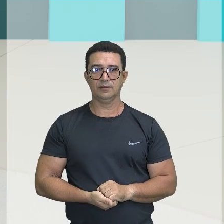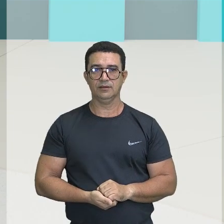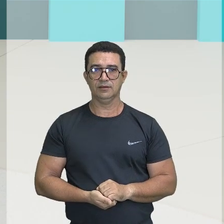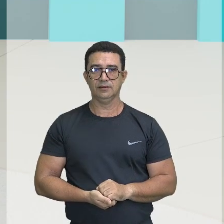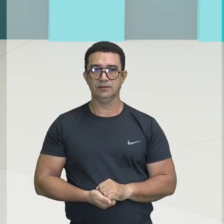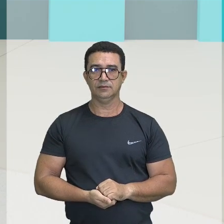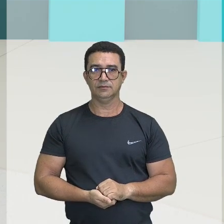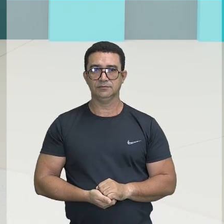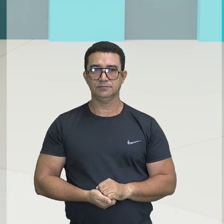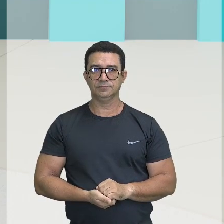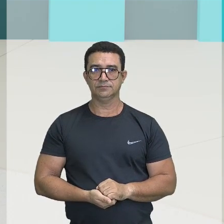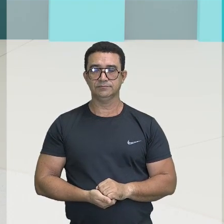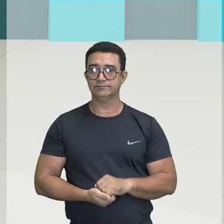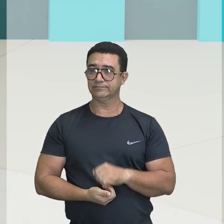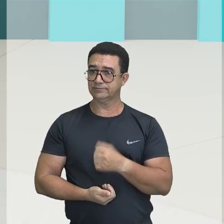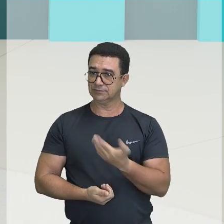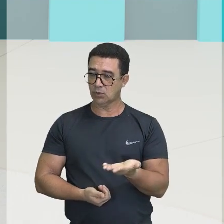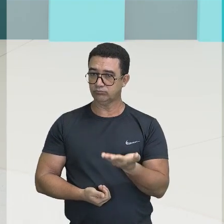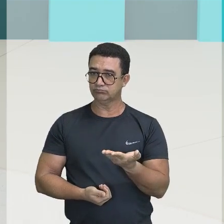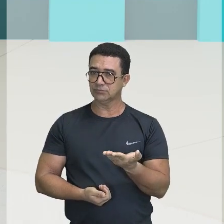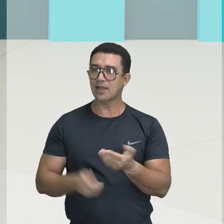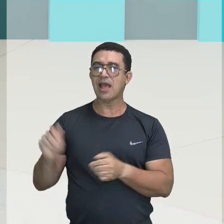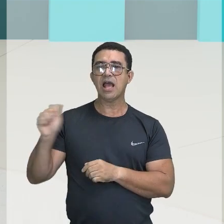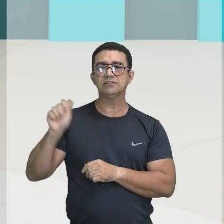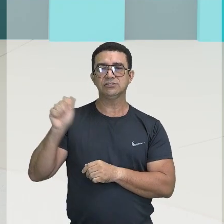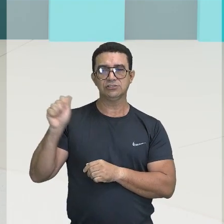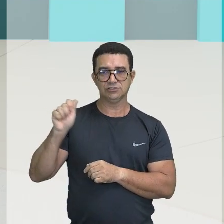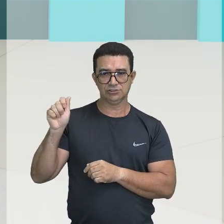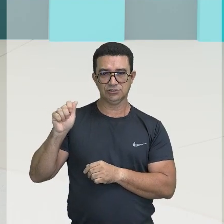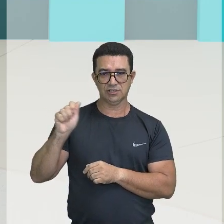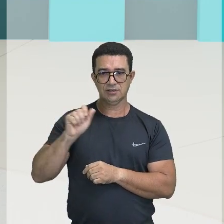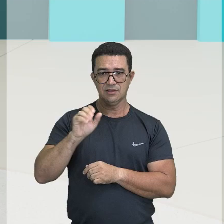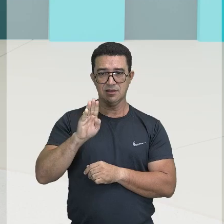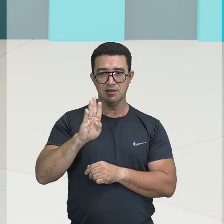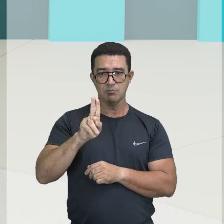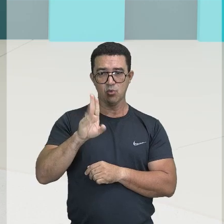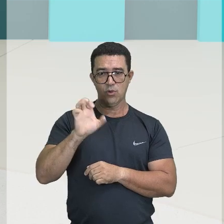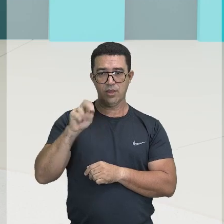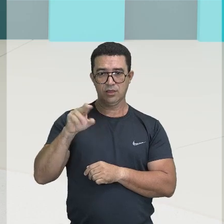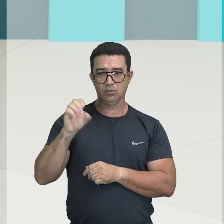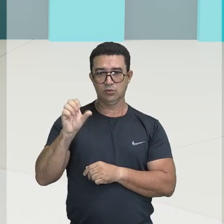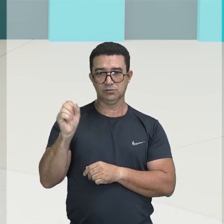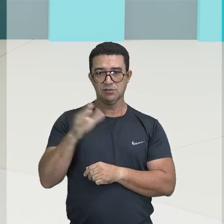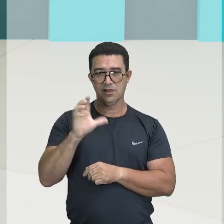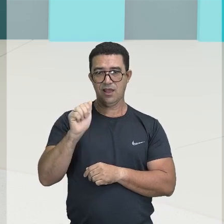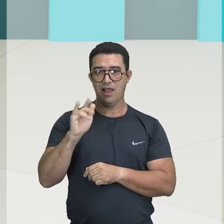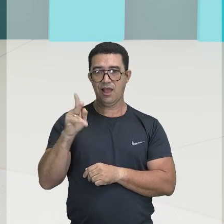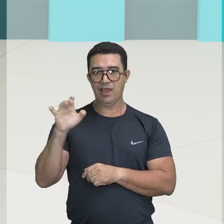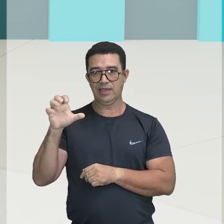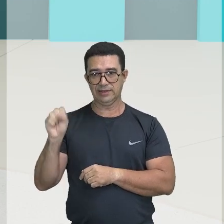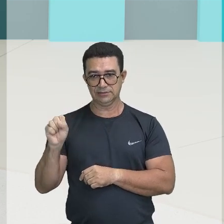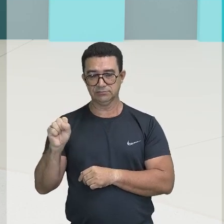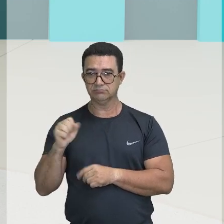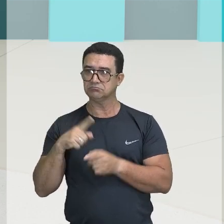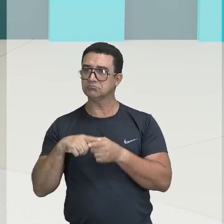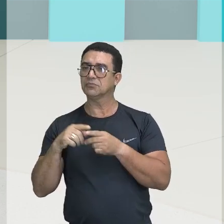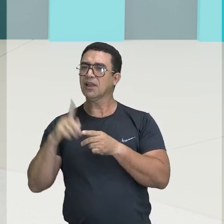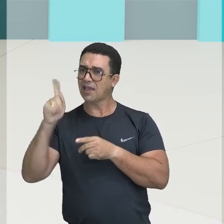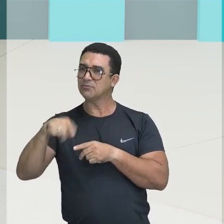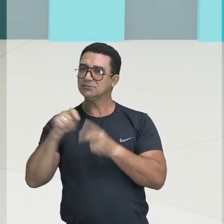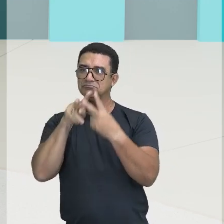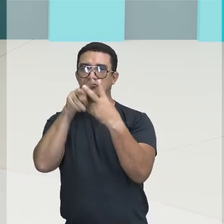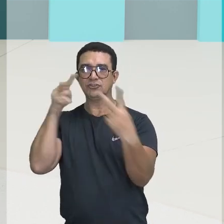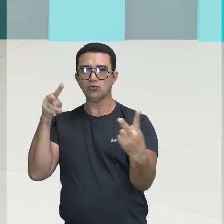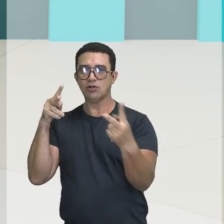só, de Buenos Aires. Olha só, aqui do Brasil nós podemos ir lá, entrar no museu